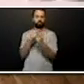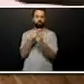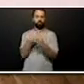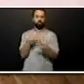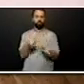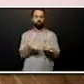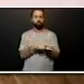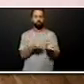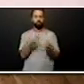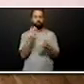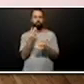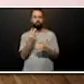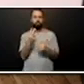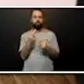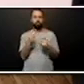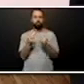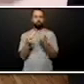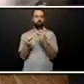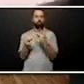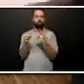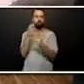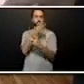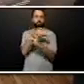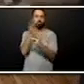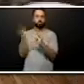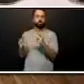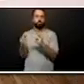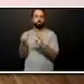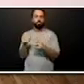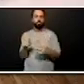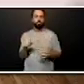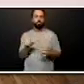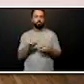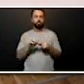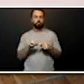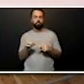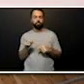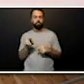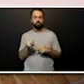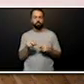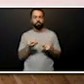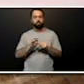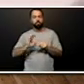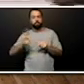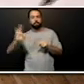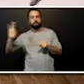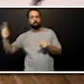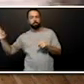distância, quanto que eu ando até o 0.